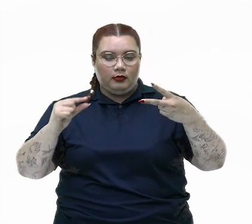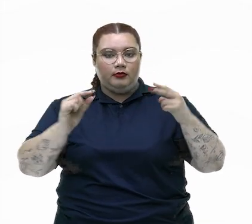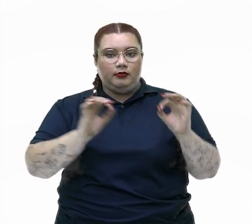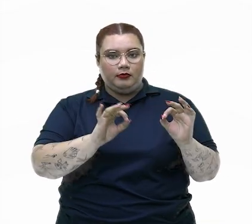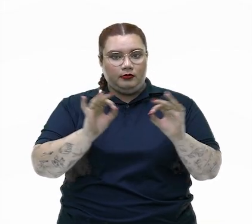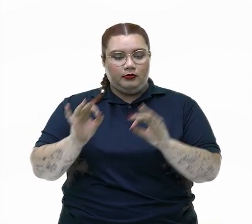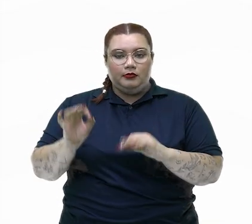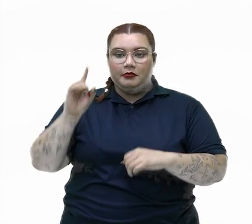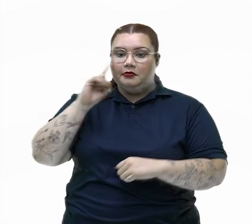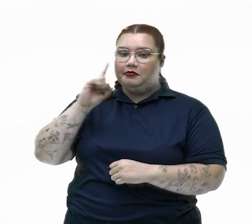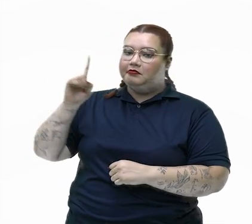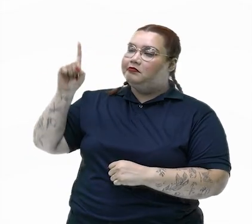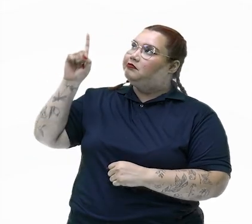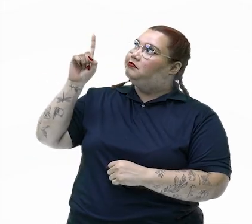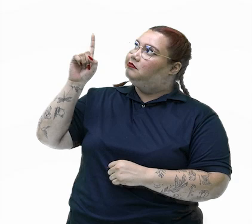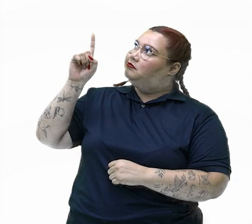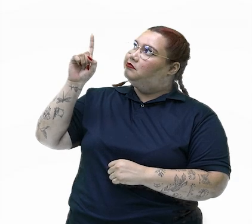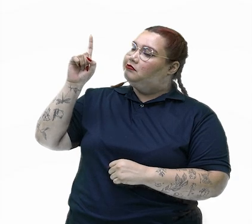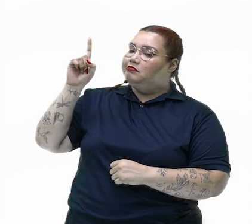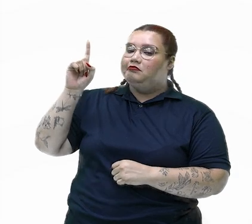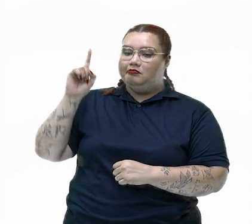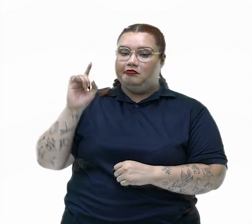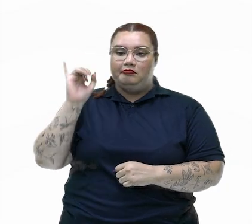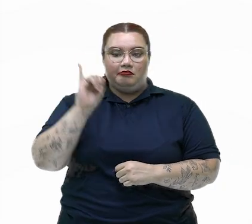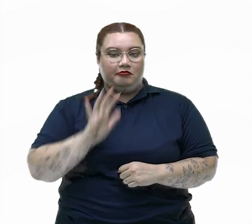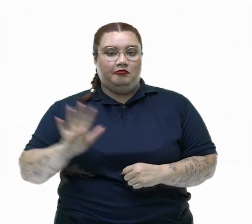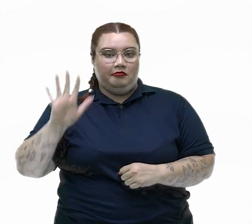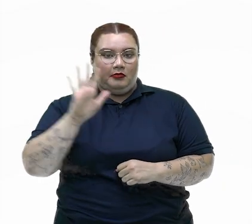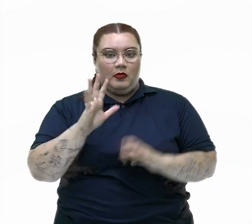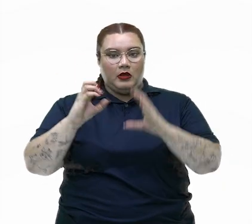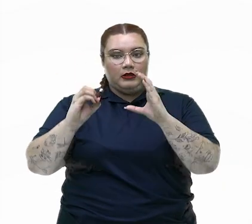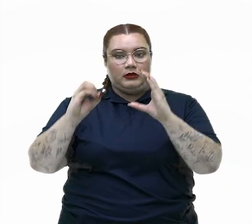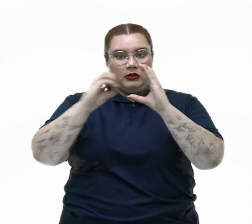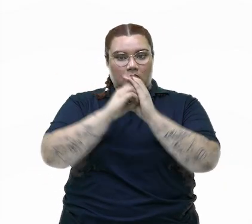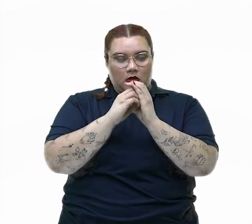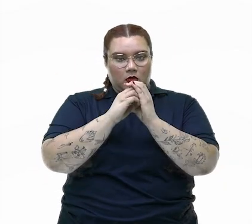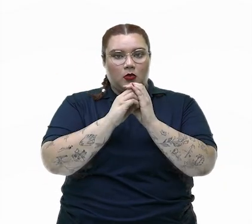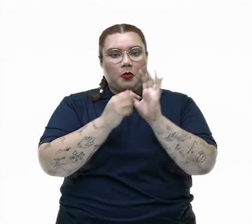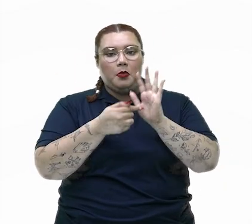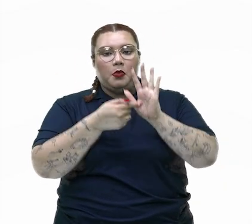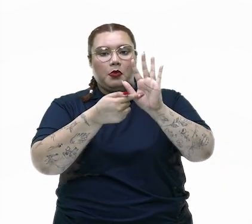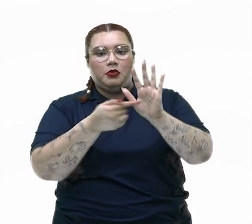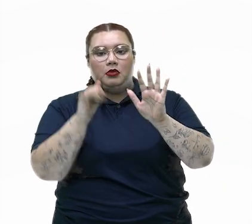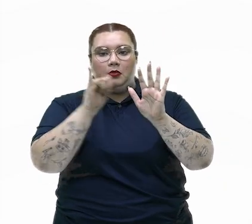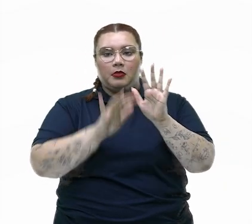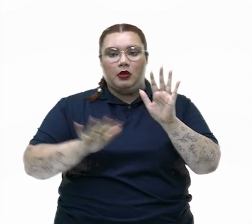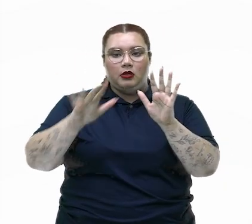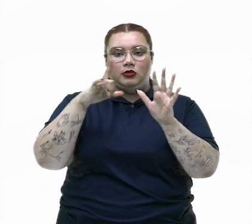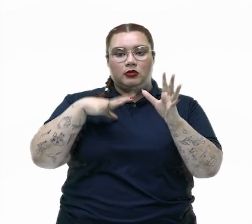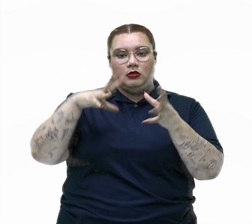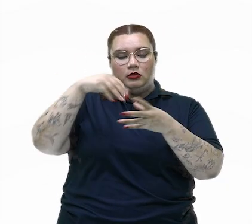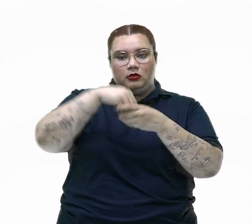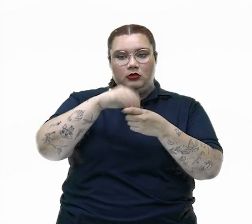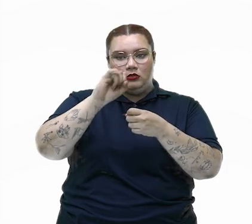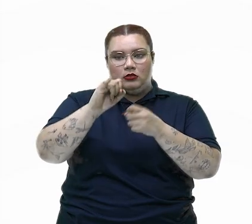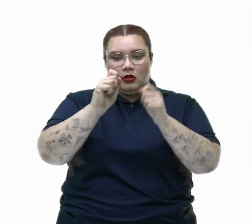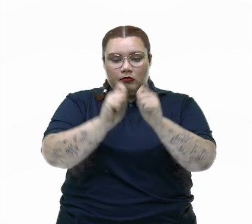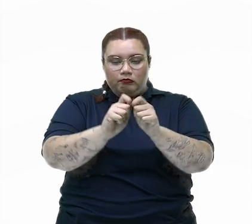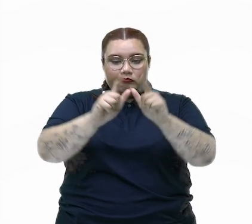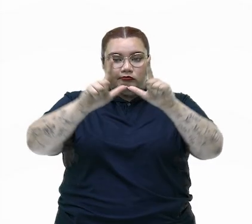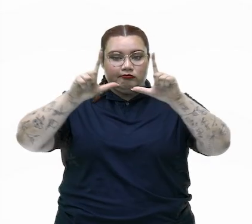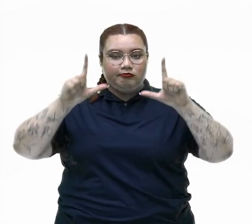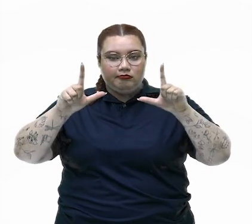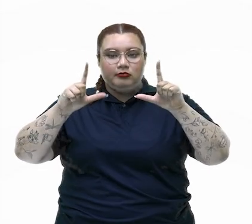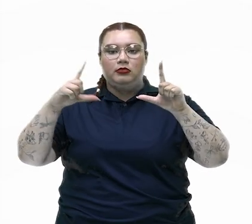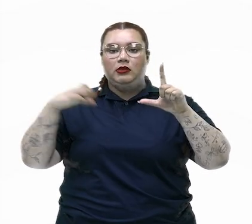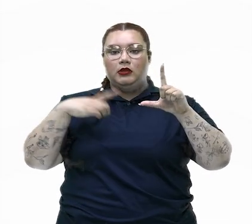vendo aí no esquema, né? Uma célula didaticamente mostrando. Se você ampliar um pedacinho dela,